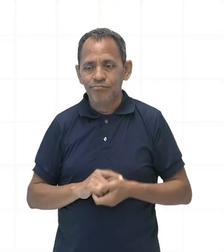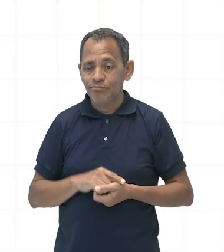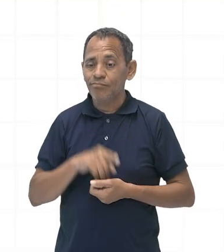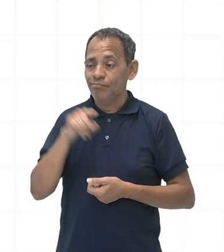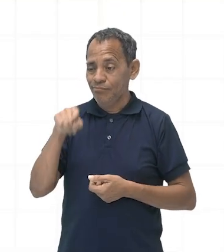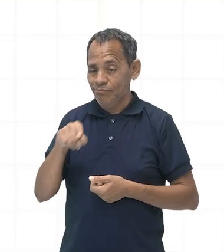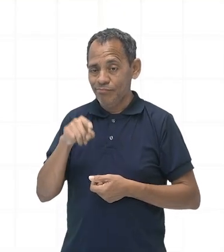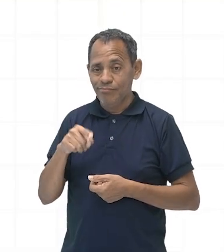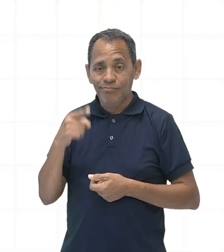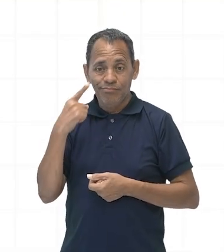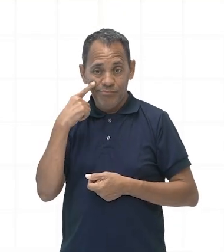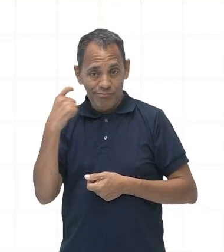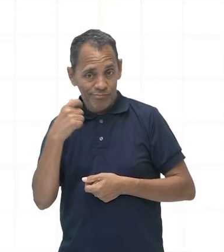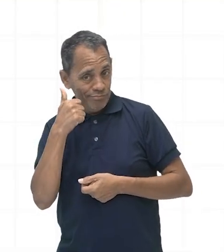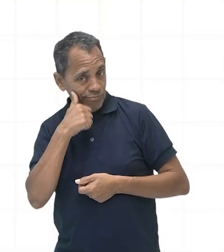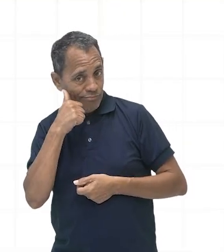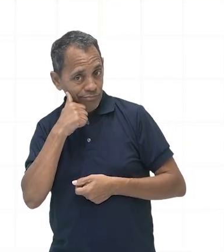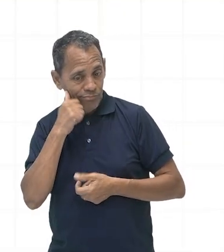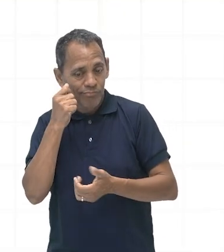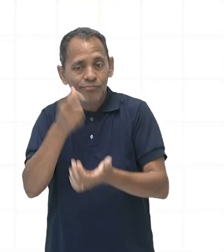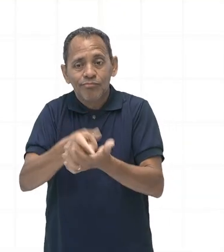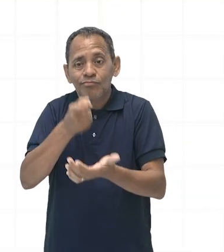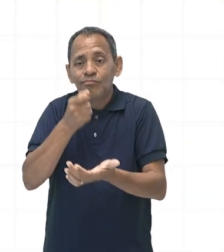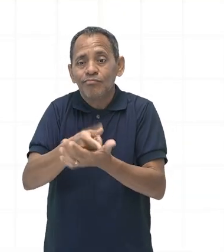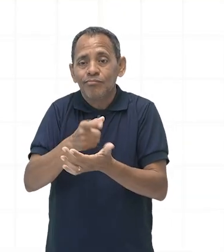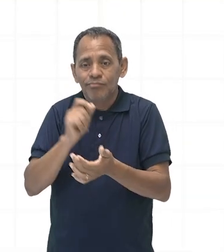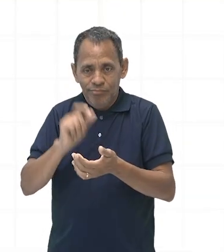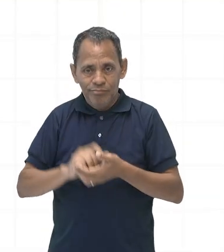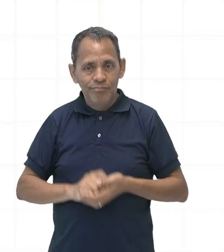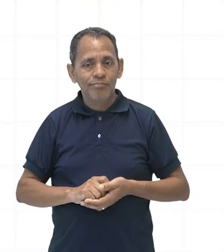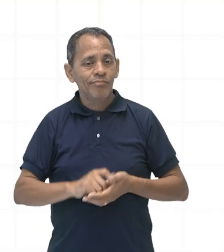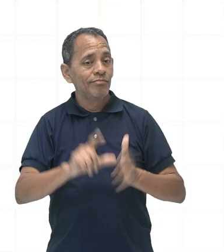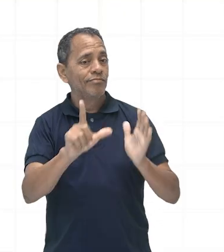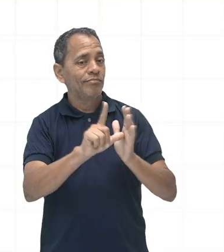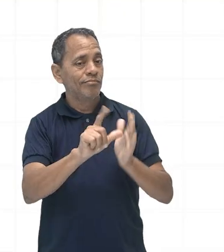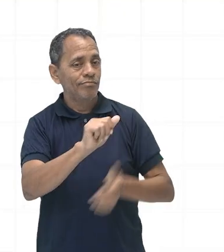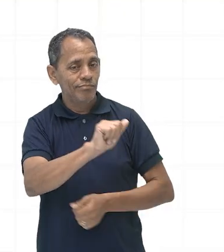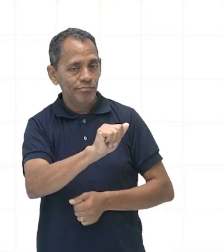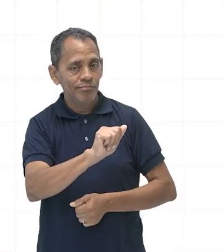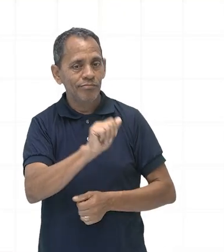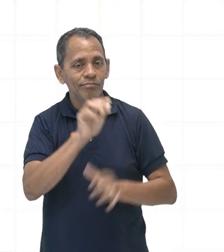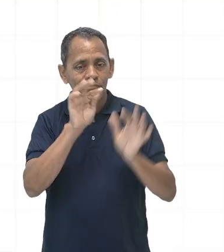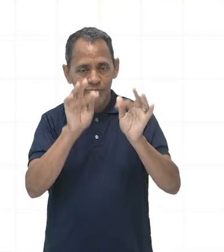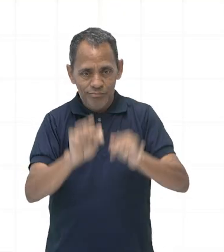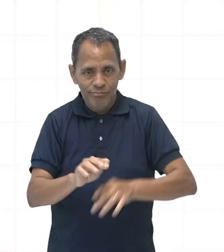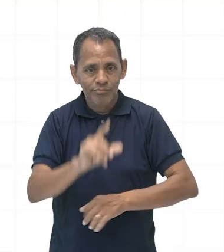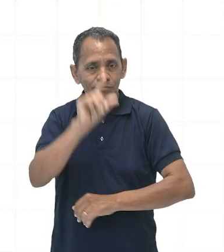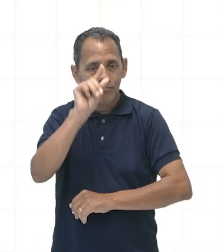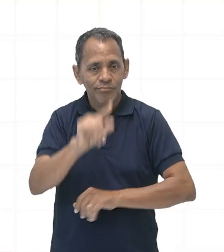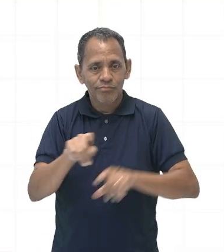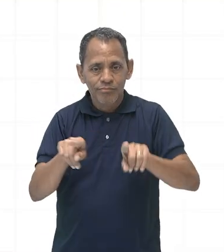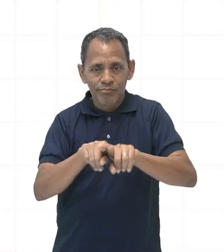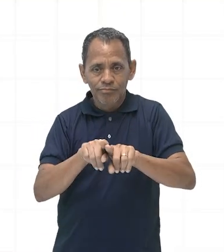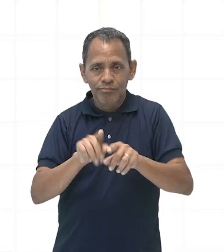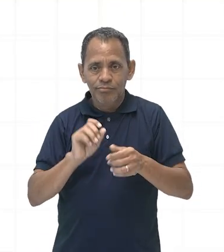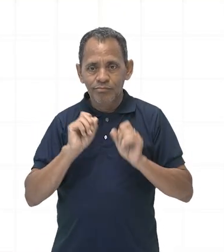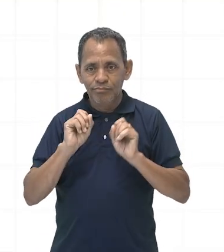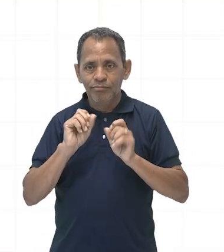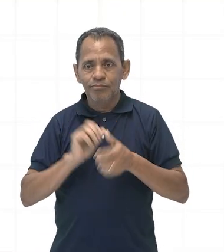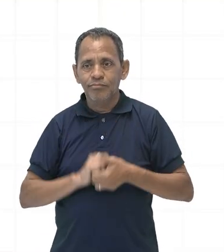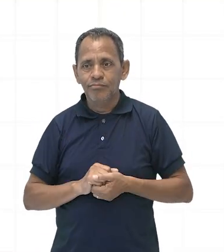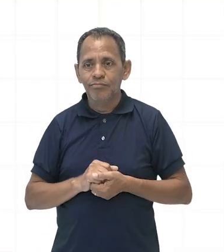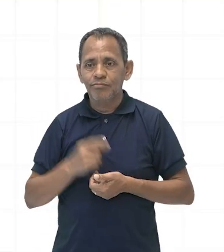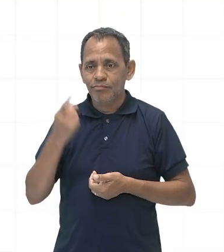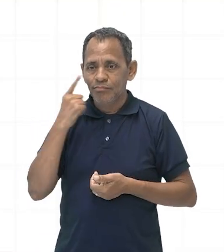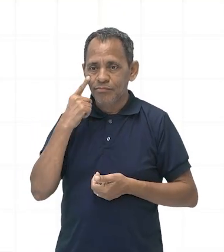a Jussara comprar na livraria A, onde o preço final é menor. Observe